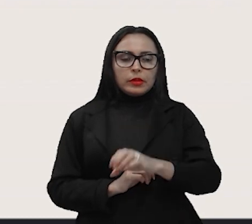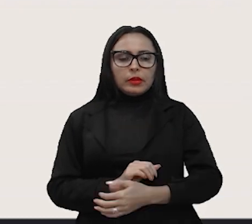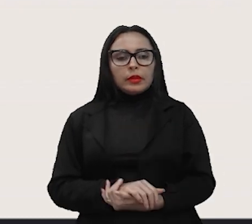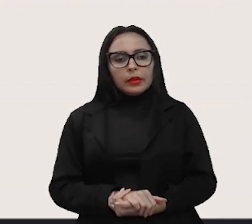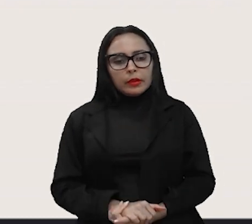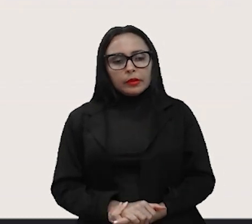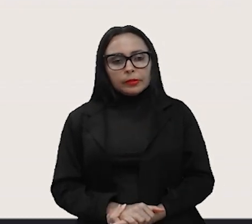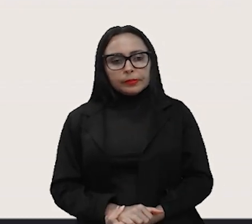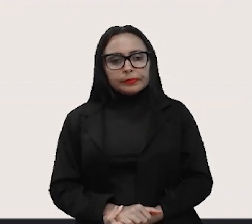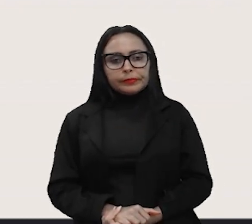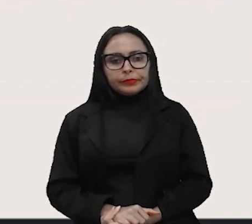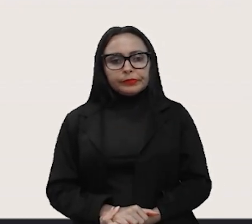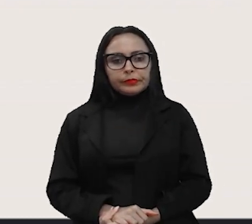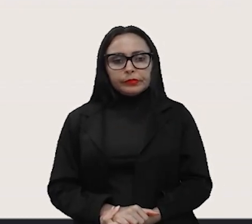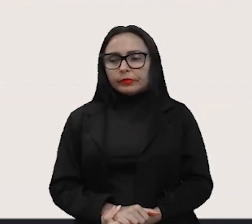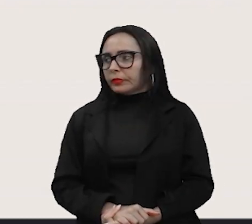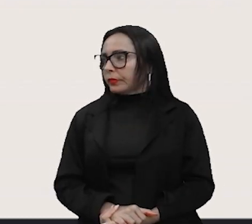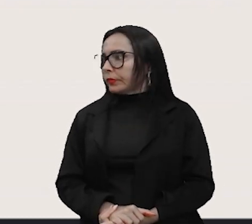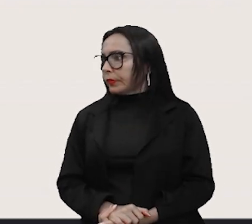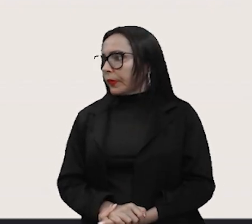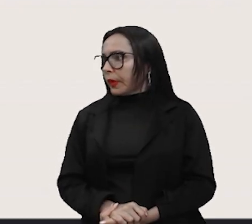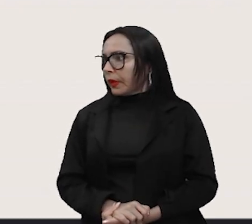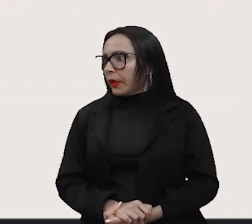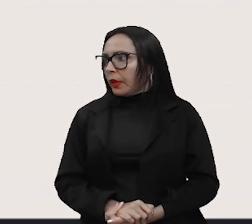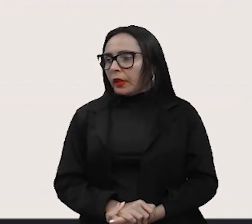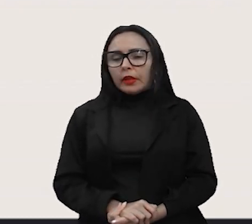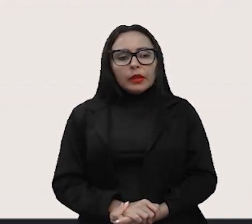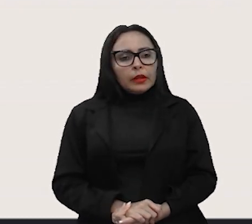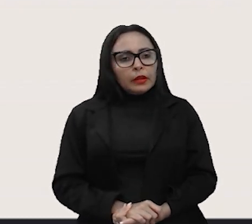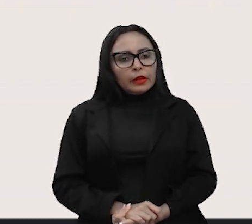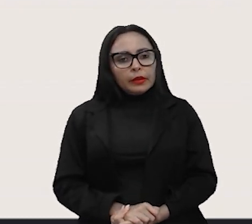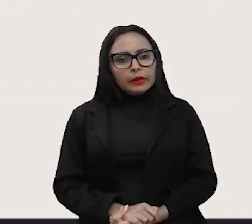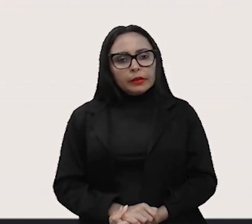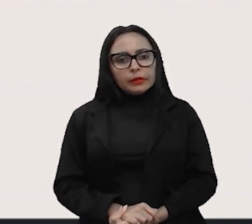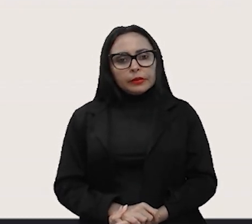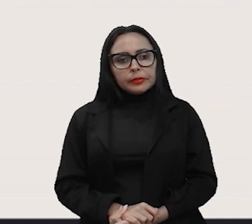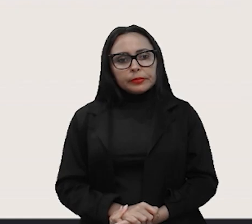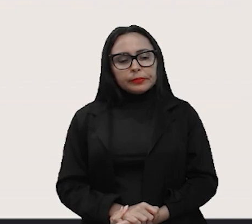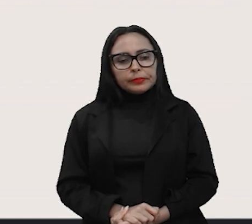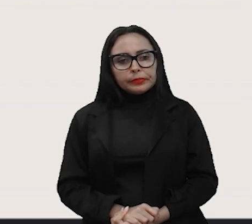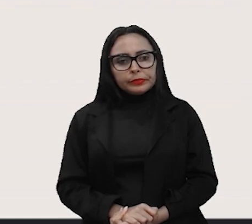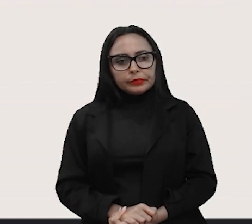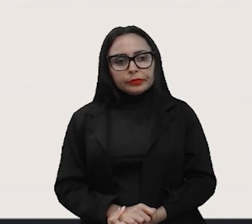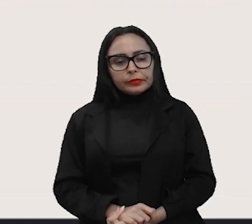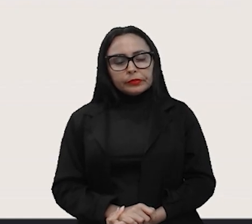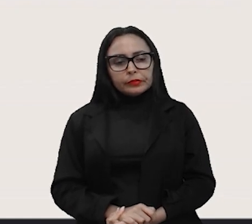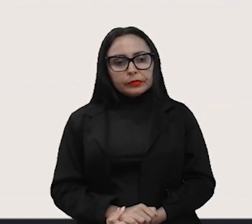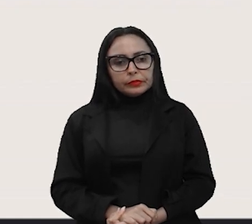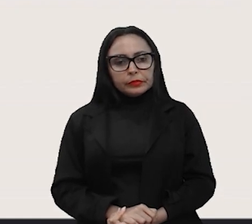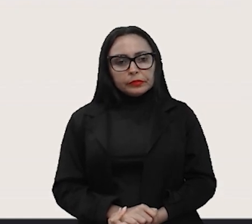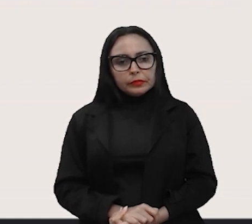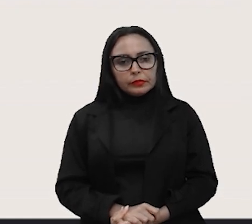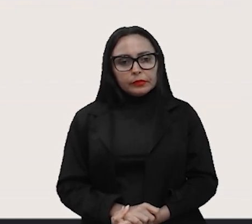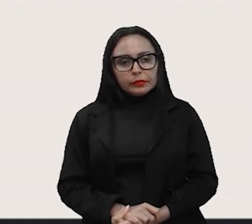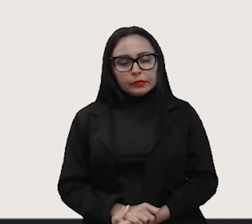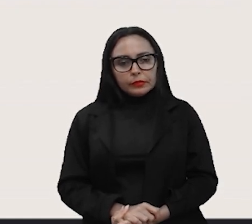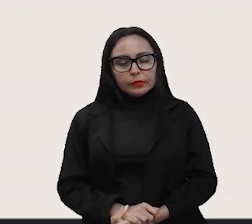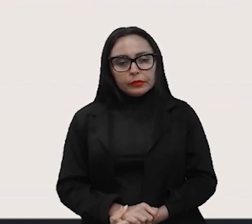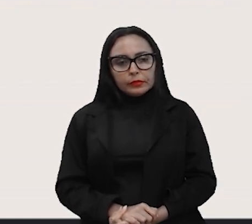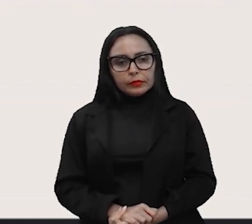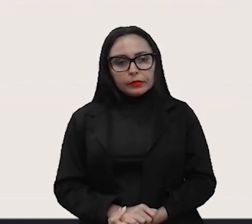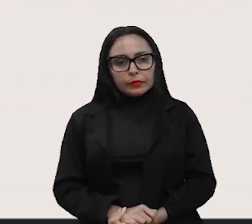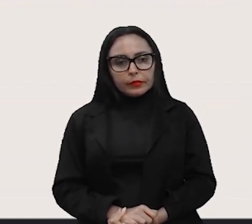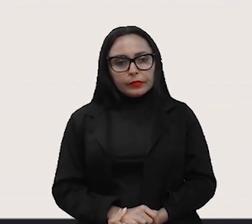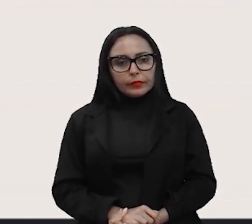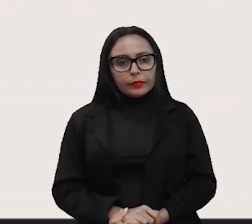E eu vou trabalhar com a glicose aqui. Aí vê como é que tu não vai errar nunca mais.